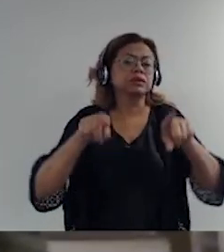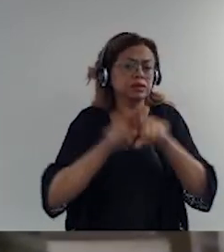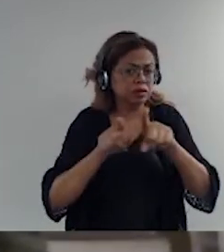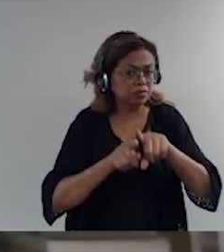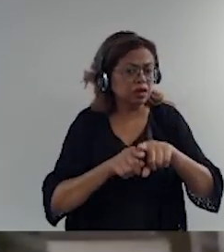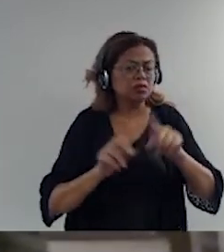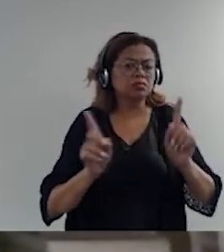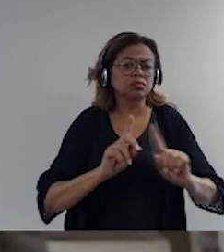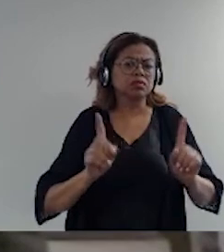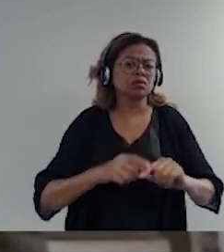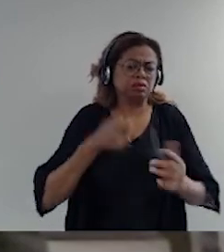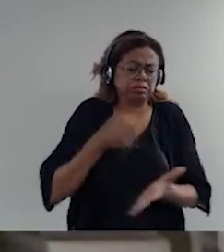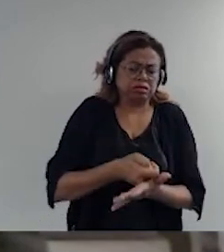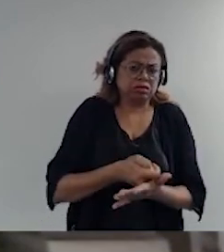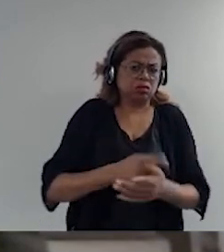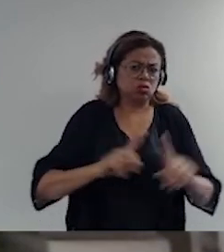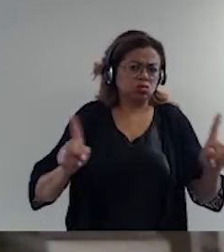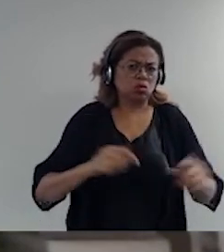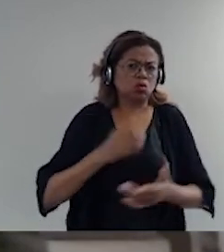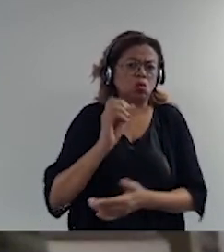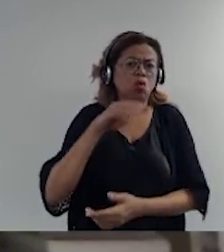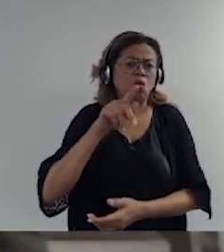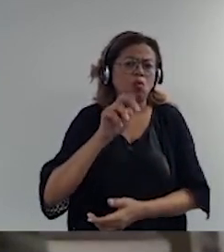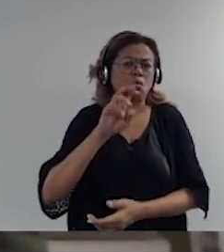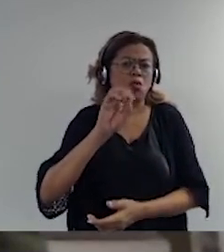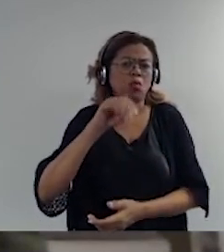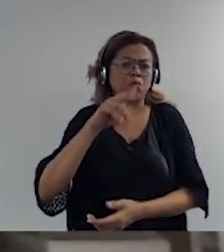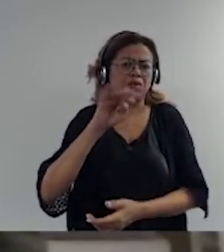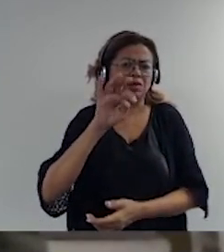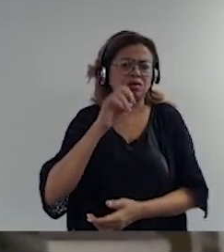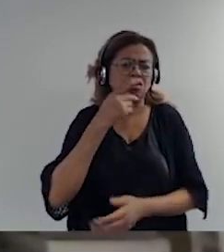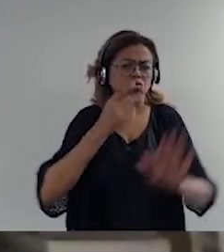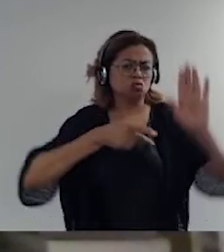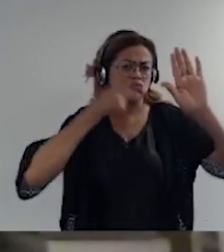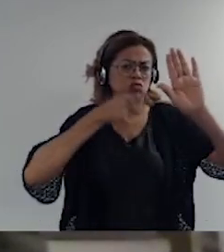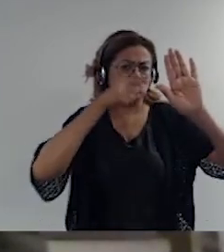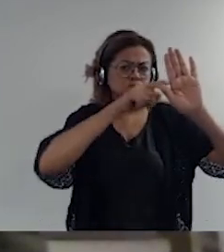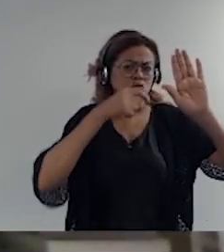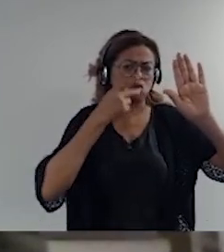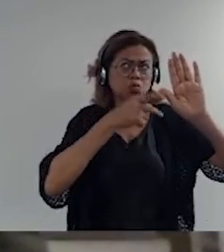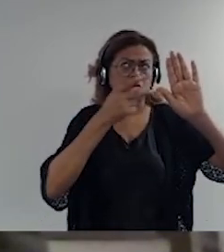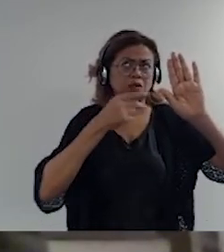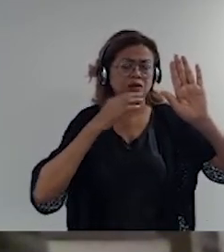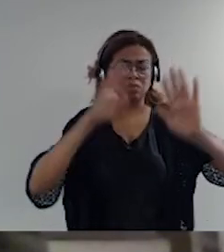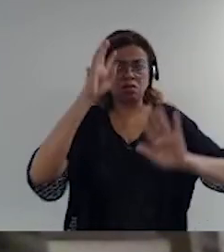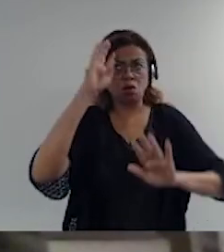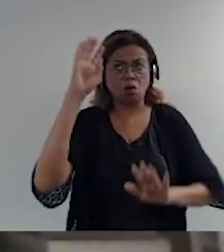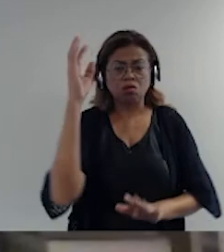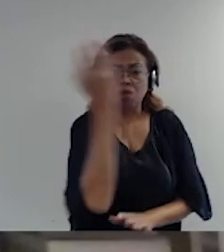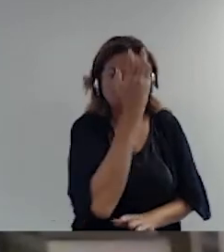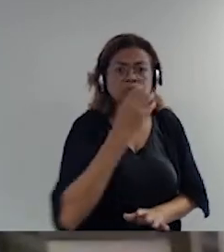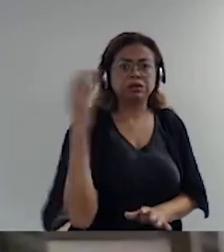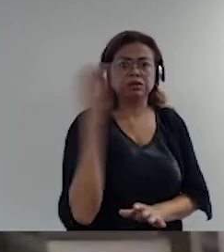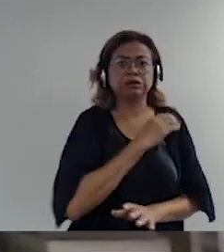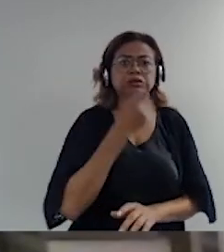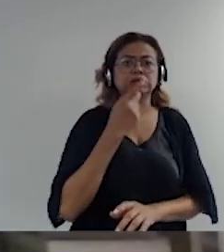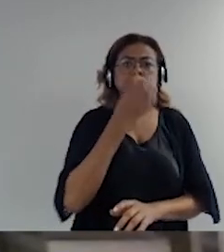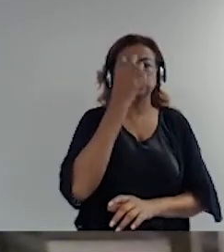seja, não comprometemos com soluções radicais o que podia ser resolvido